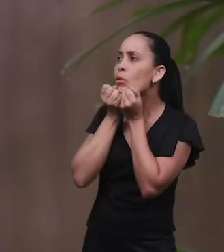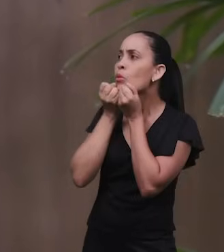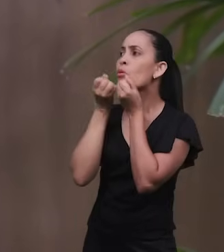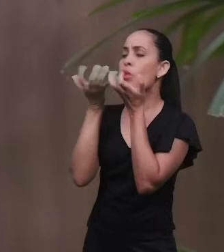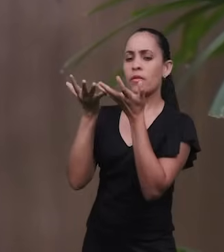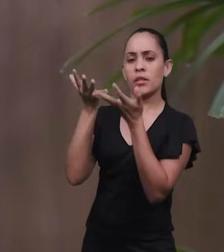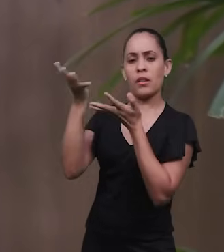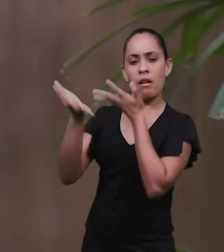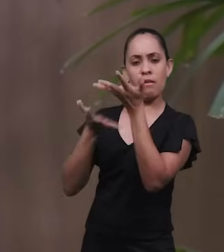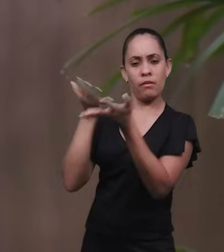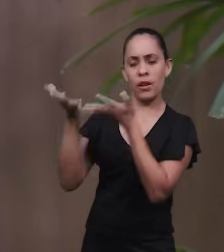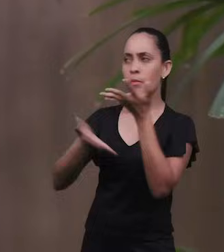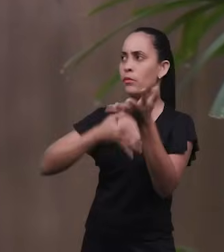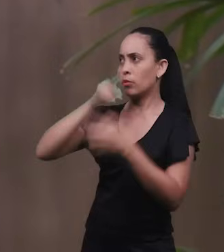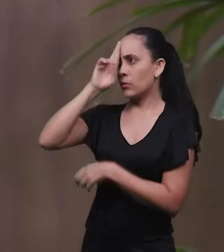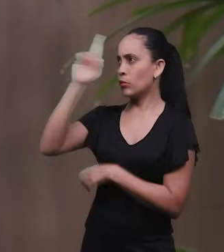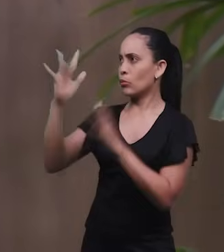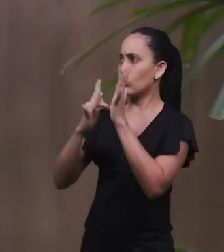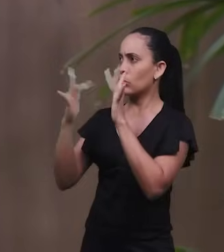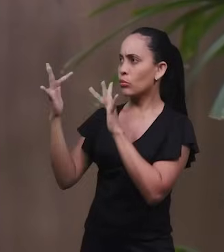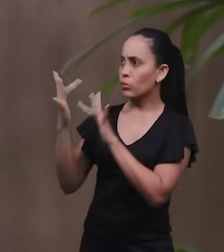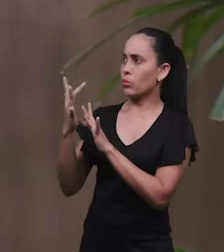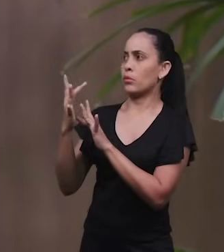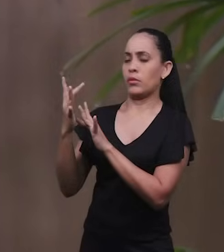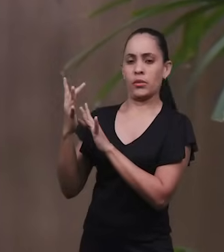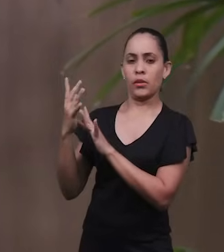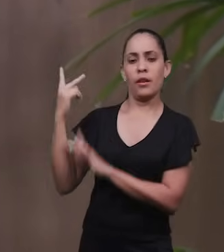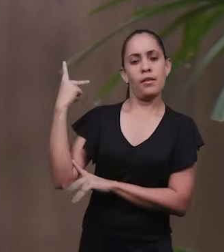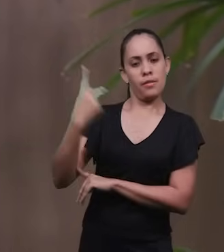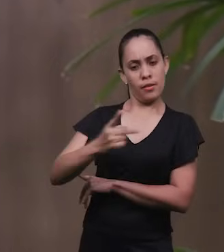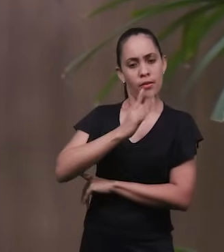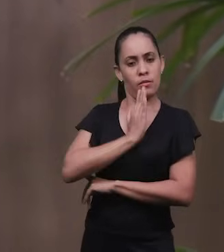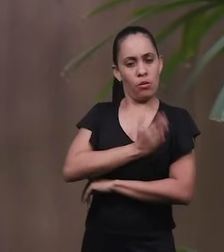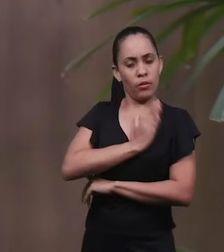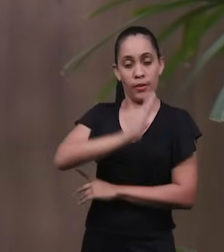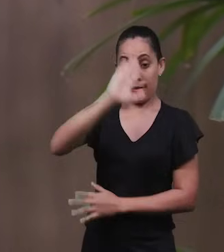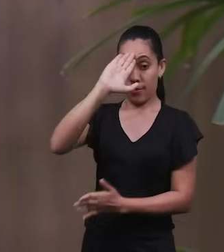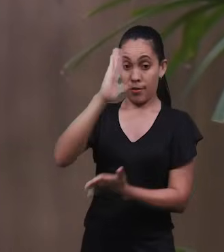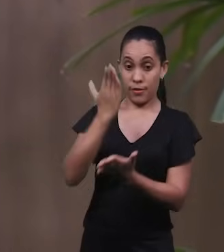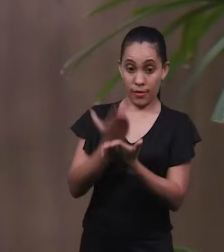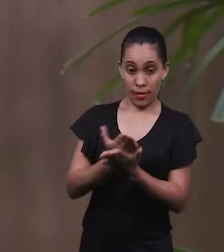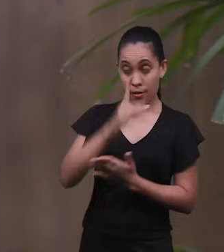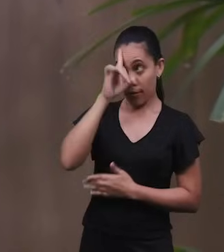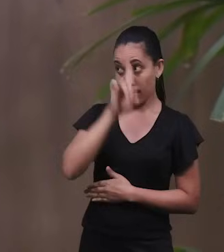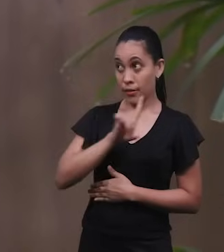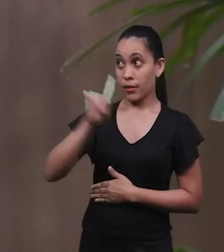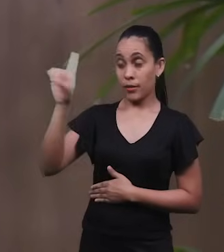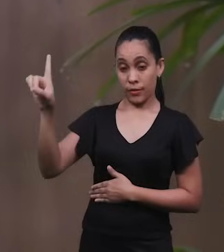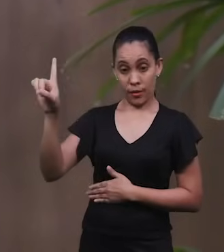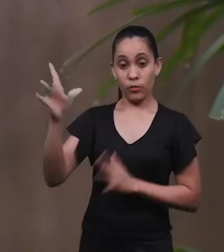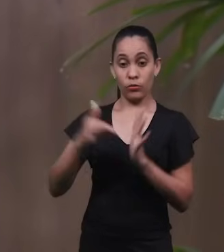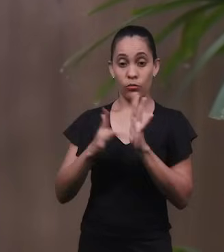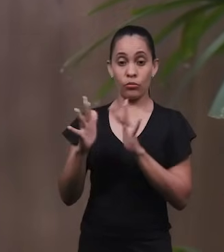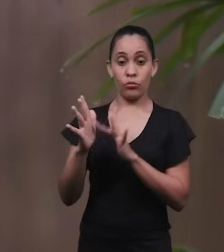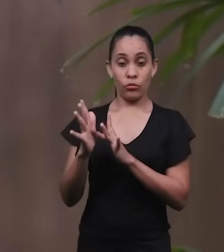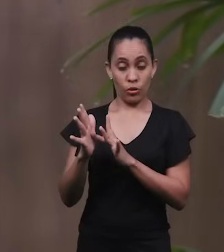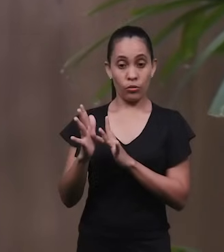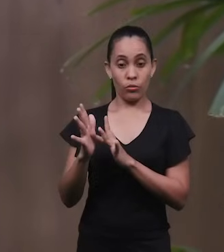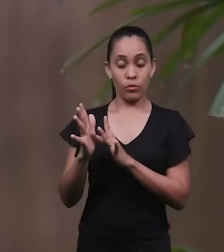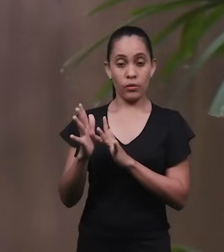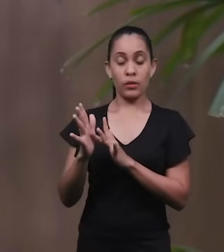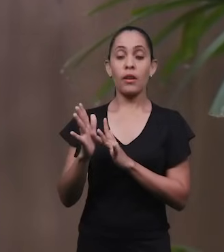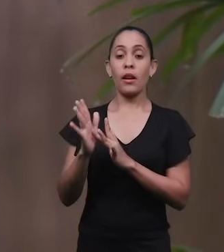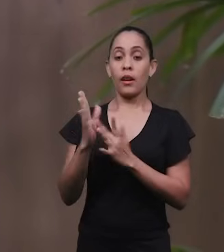tua boca confessares ao Senhor Jesus, e em teu coração creres que Deus o ressuscitou dos